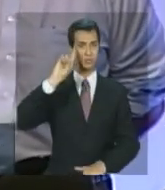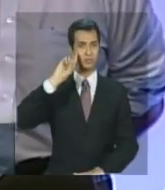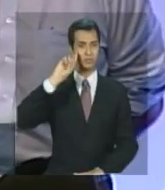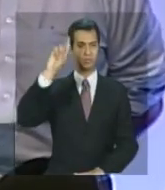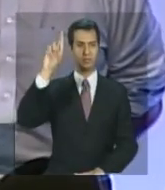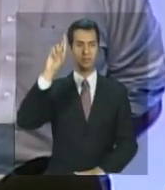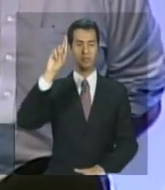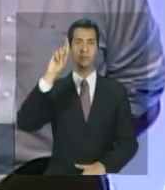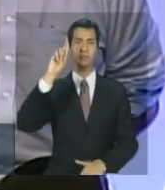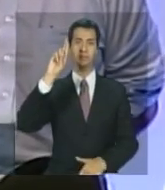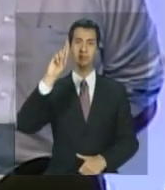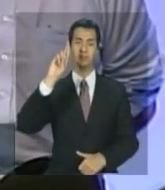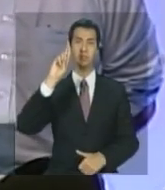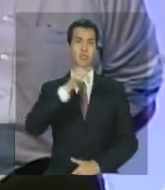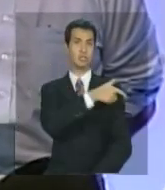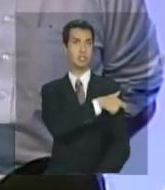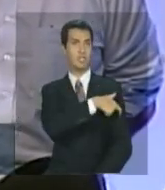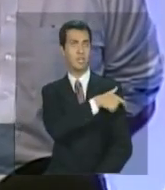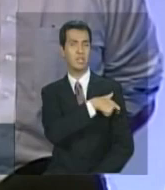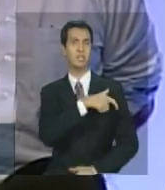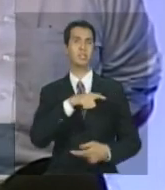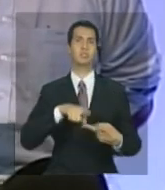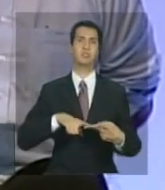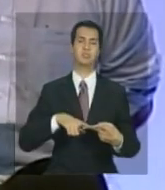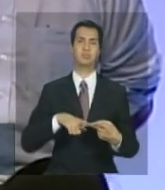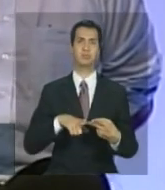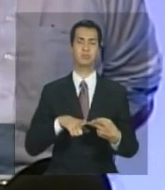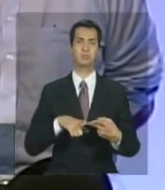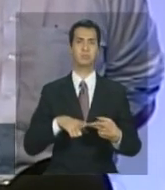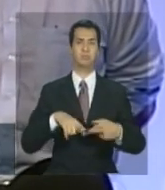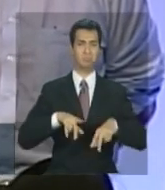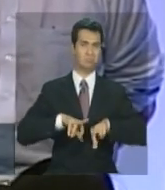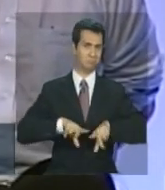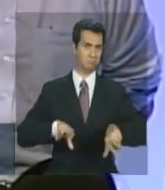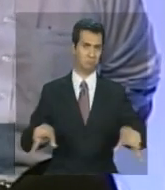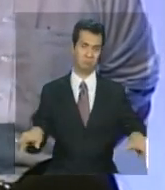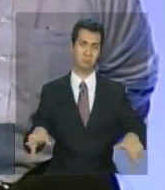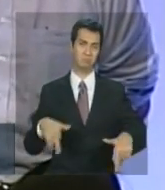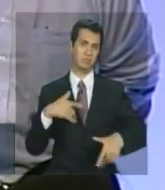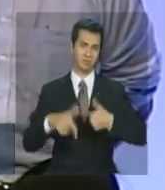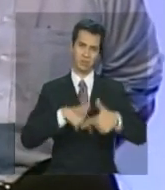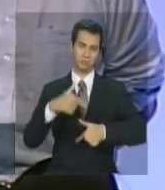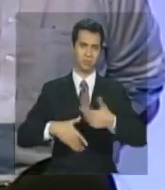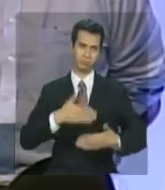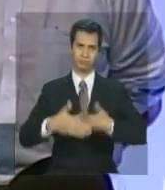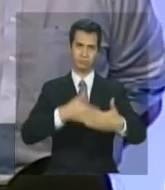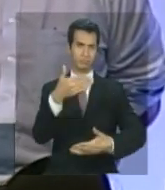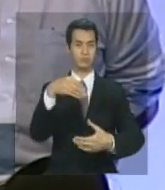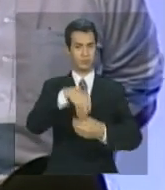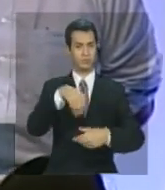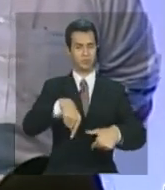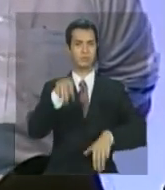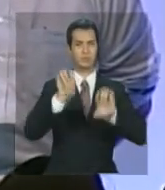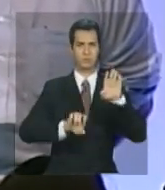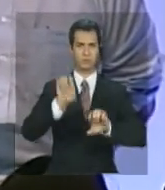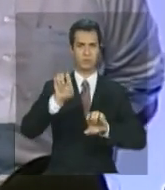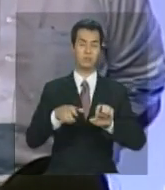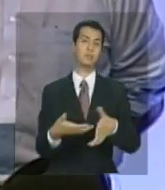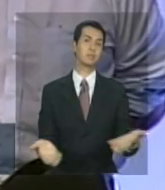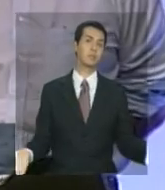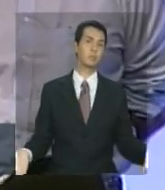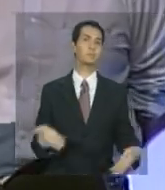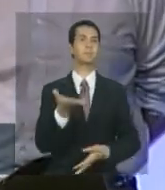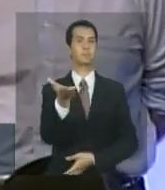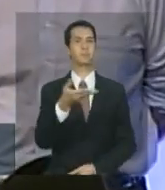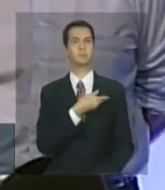acabam chegando ao nível gerencial, acabam formando a sua carreira aqui dentro da nossa empresa. E aí, presidenta,